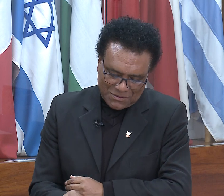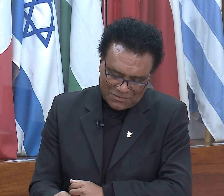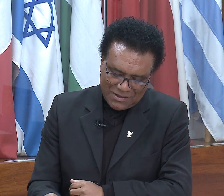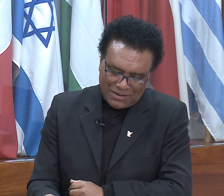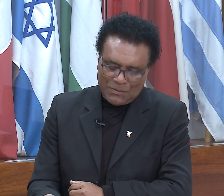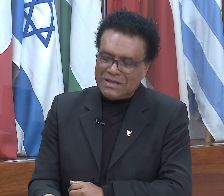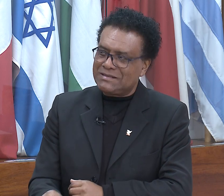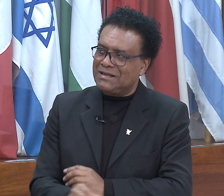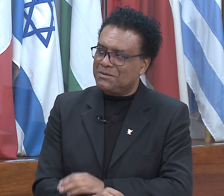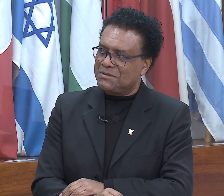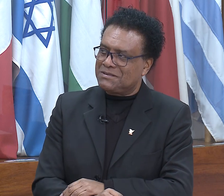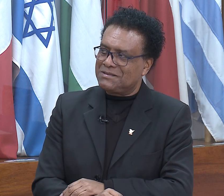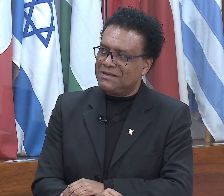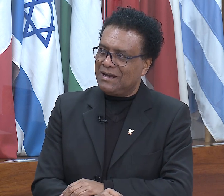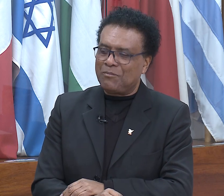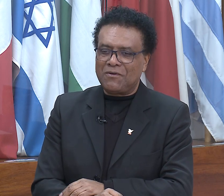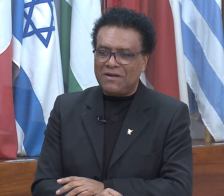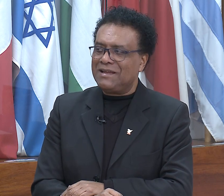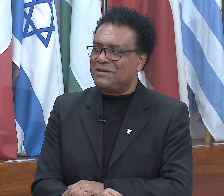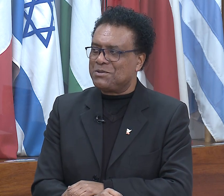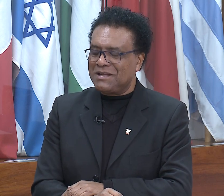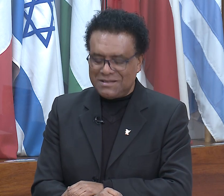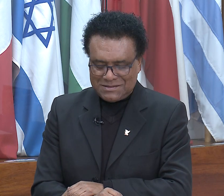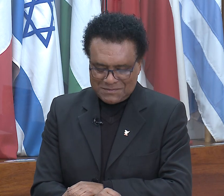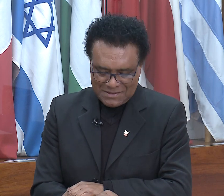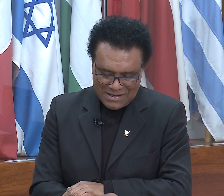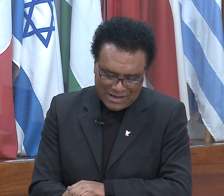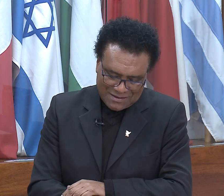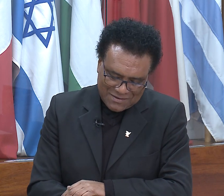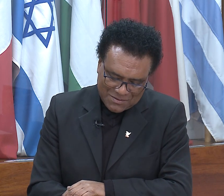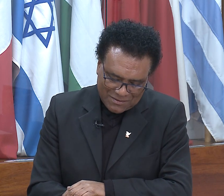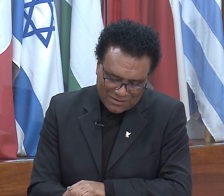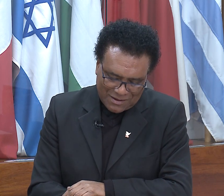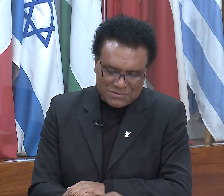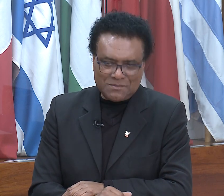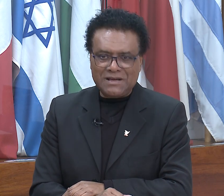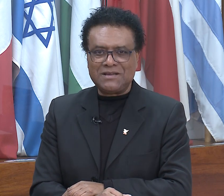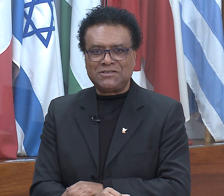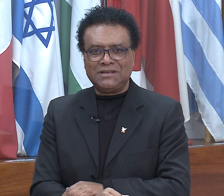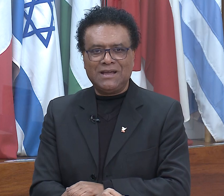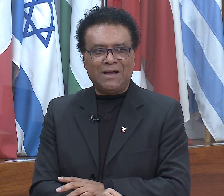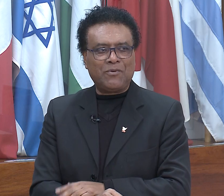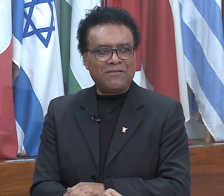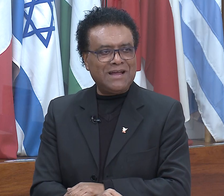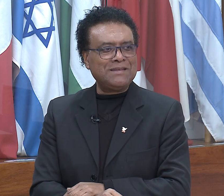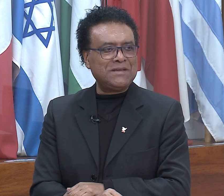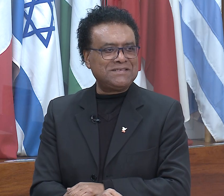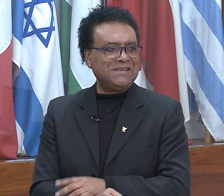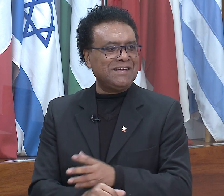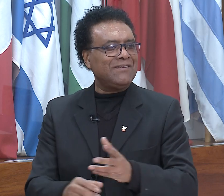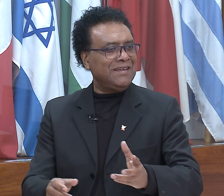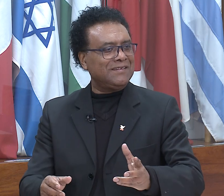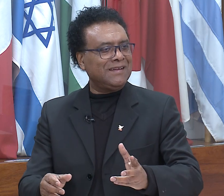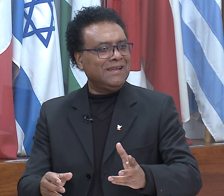aí vinha com Luan Santos aprovado em jornalismo aí vem com Robson brilhante